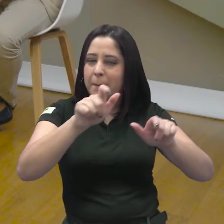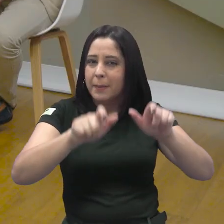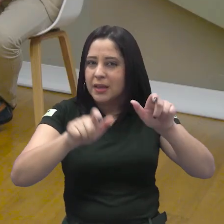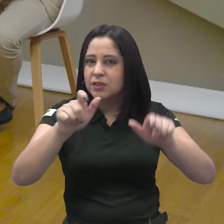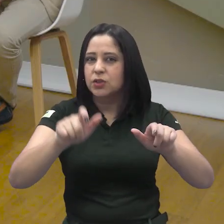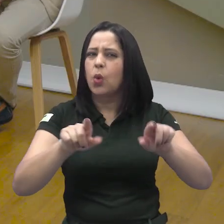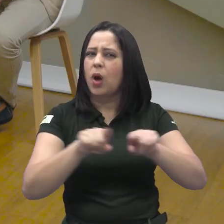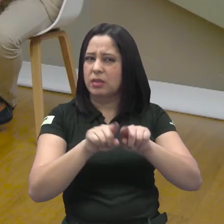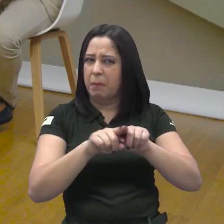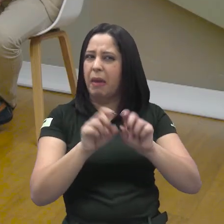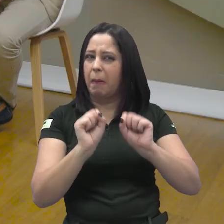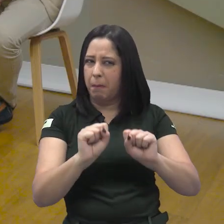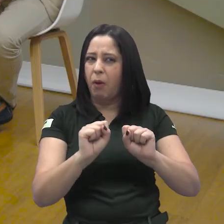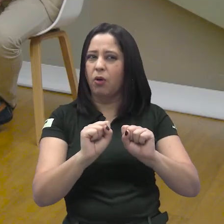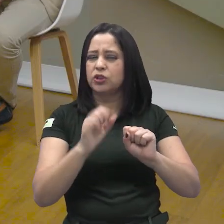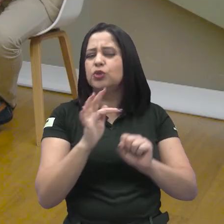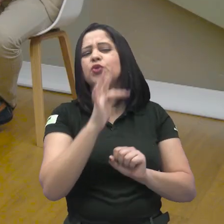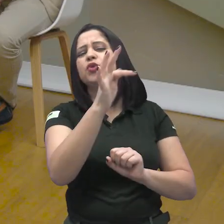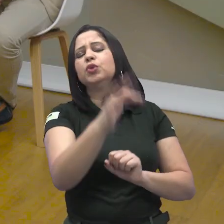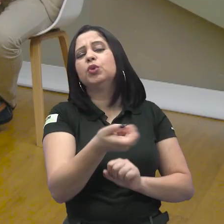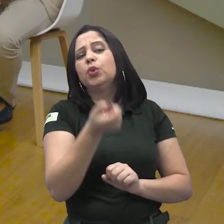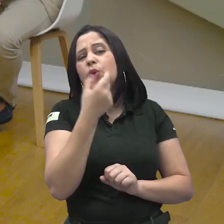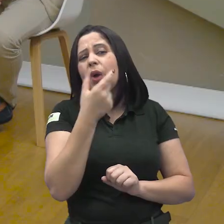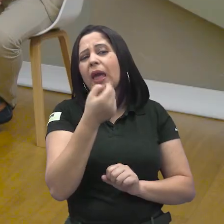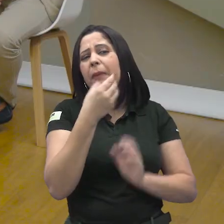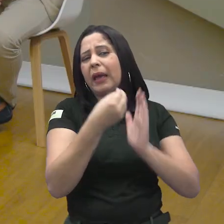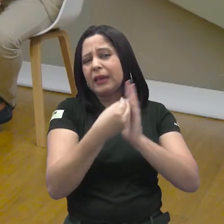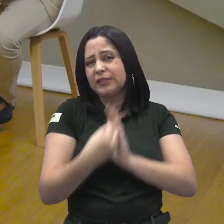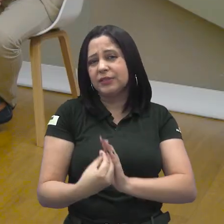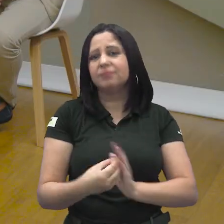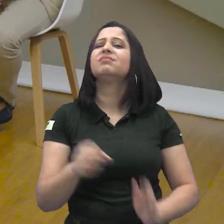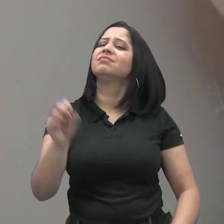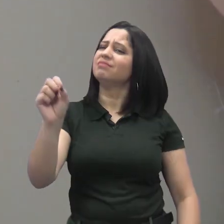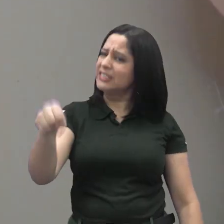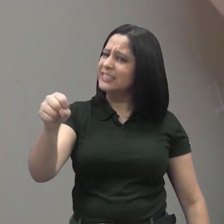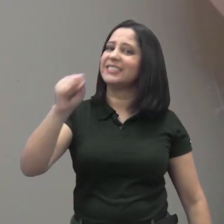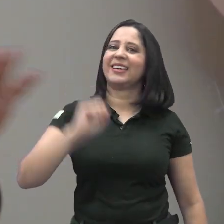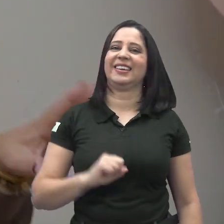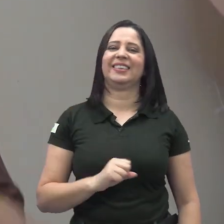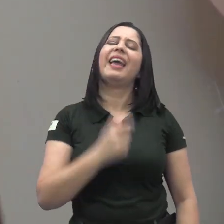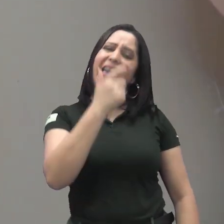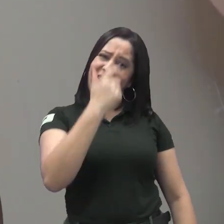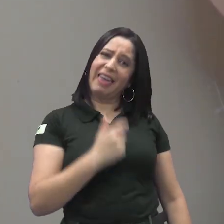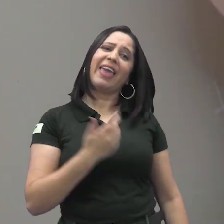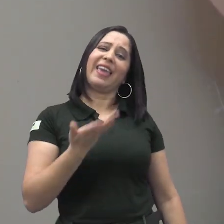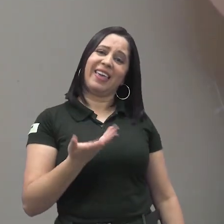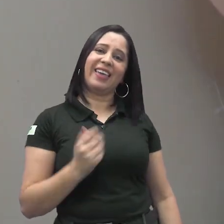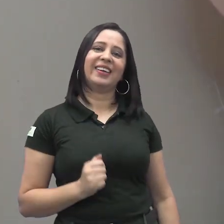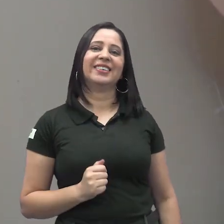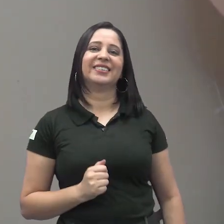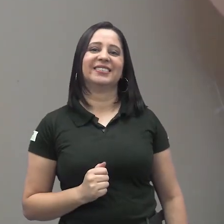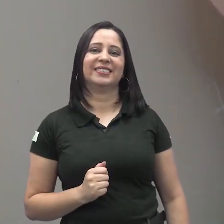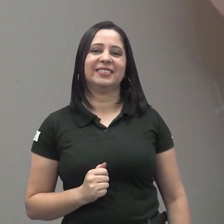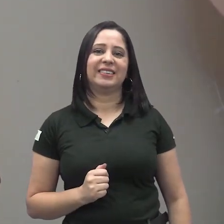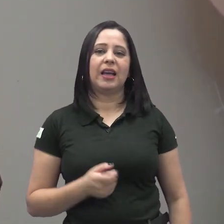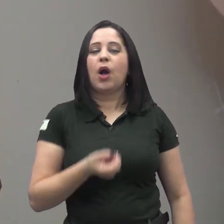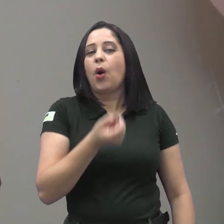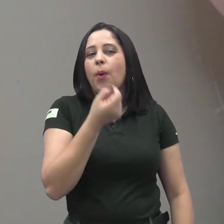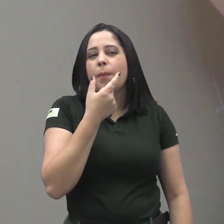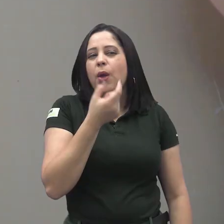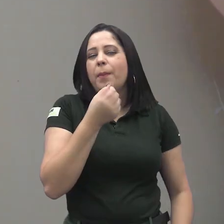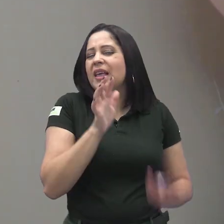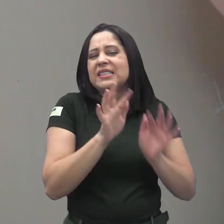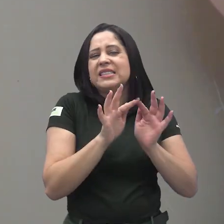assim, um dia também pode deixar o medicamento de lado, né? Sim. Bom, pronto, serviu, é meu caso. Mas não tem problema, é um medicamento